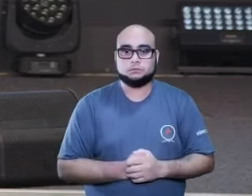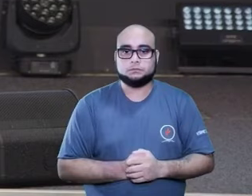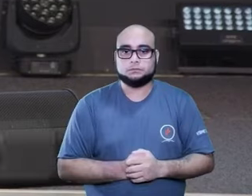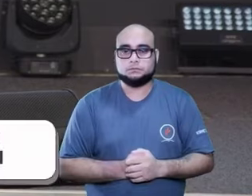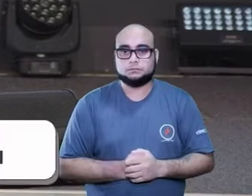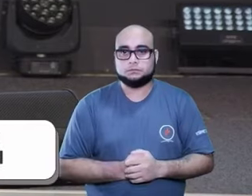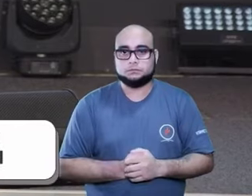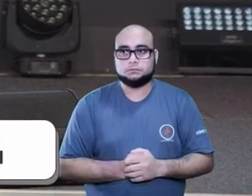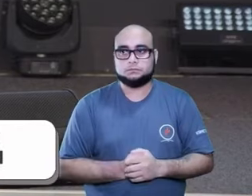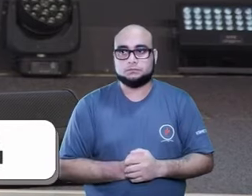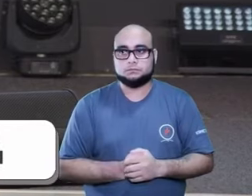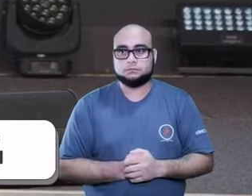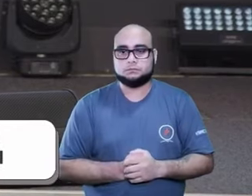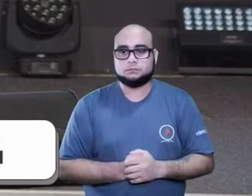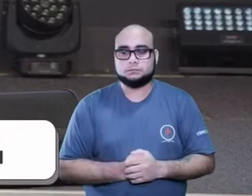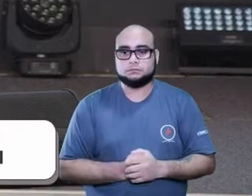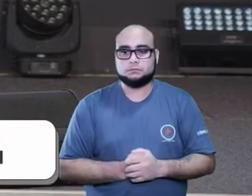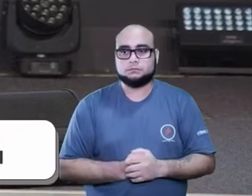e pondo-se a caminho,